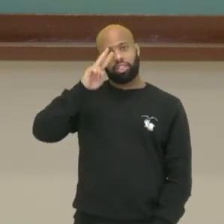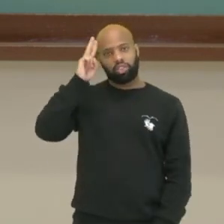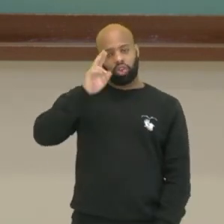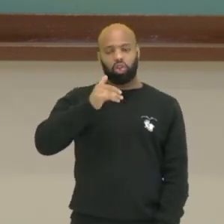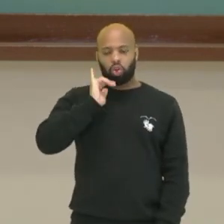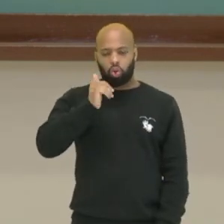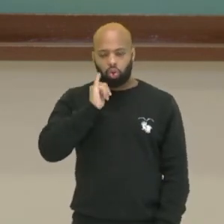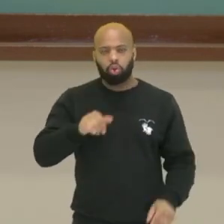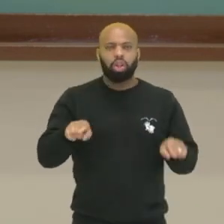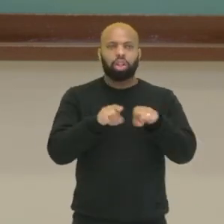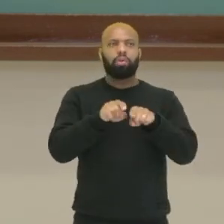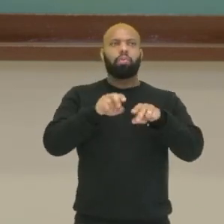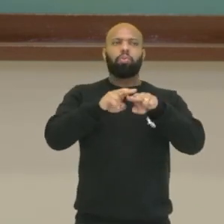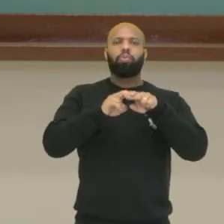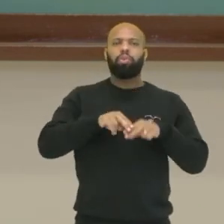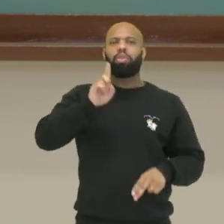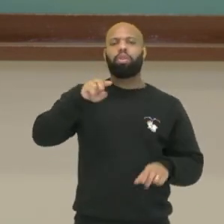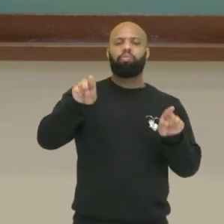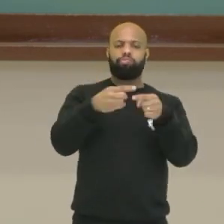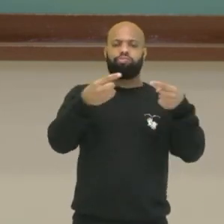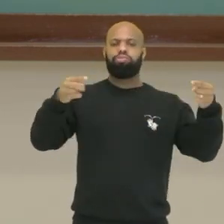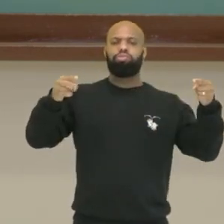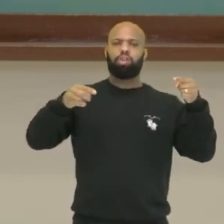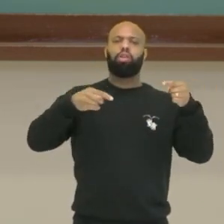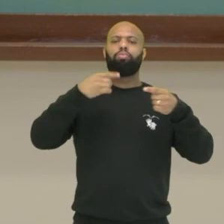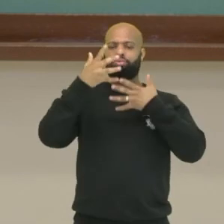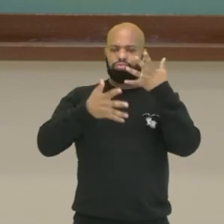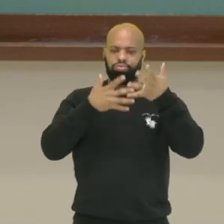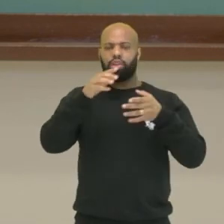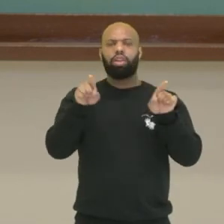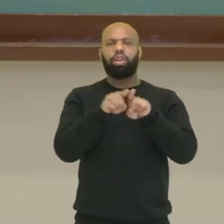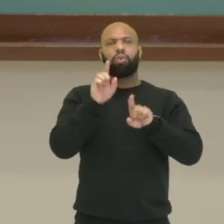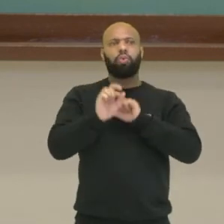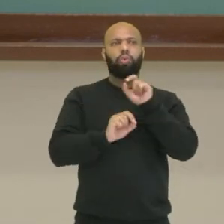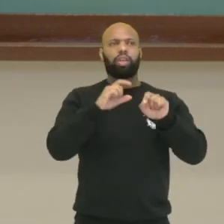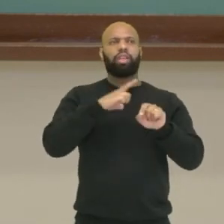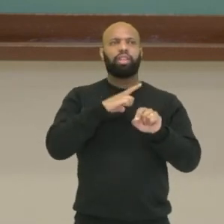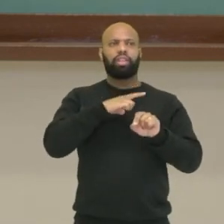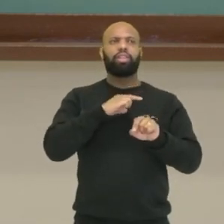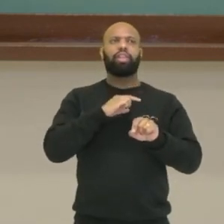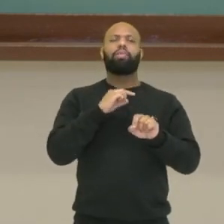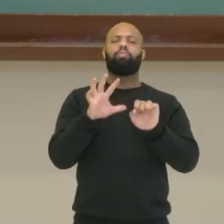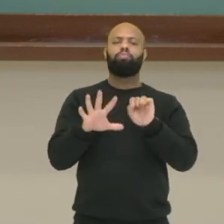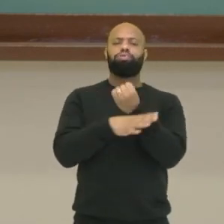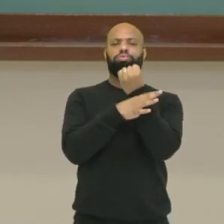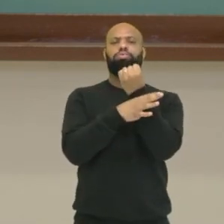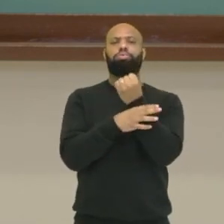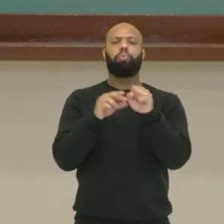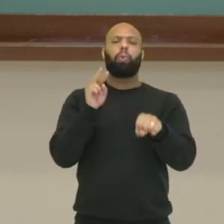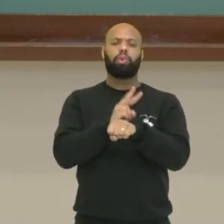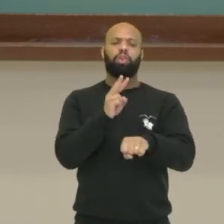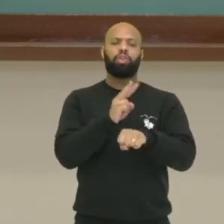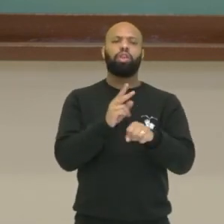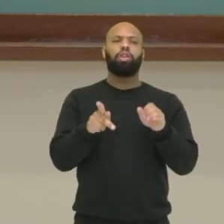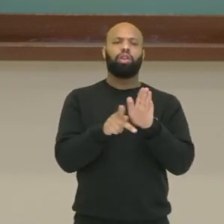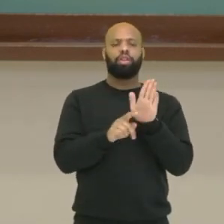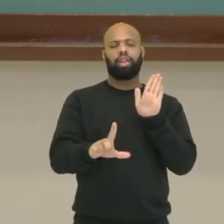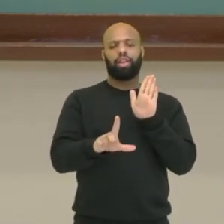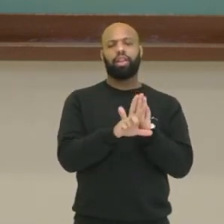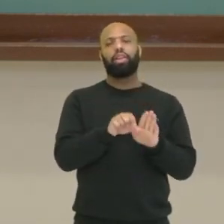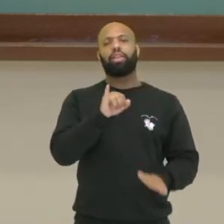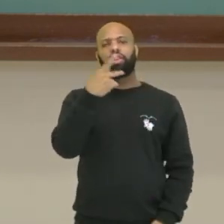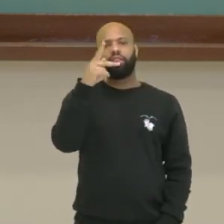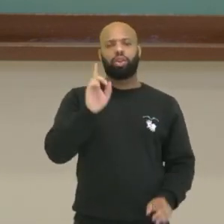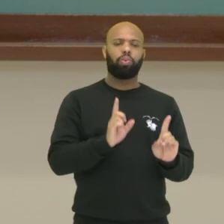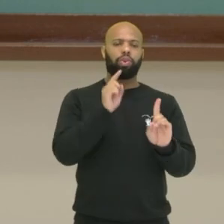música cantada, tá? Então, ou seja, você está equiparado, amparado pela lei, se a sua intenção é seguir